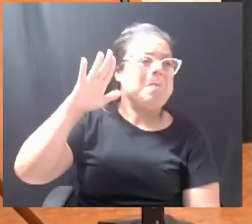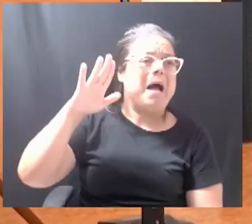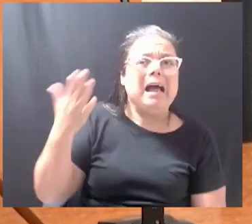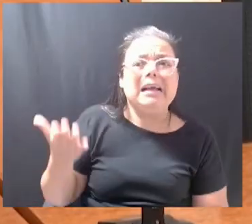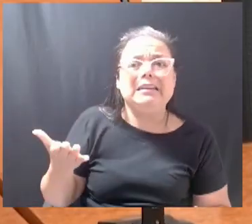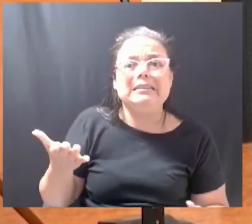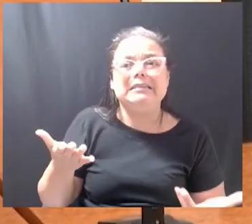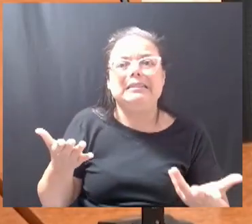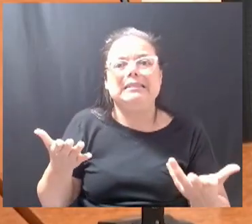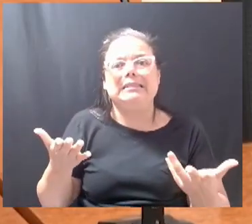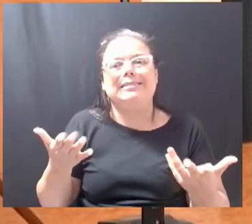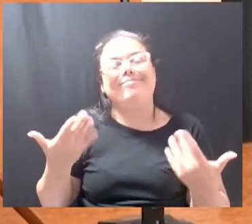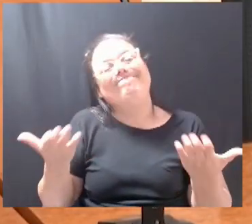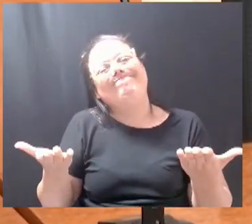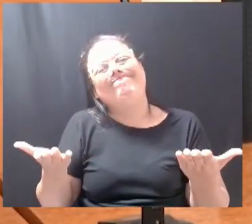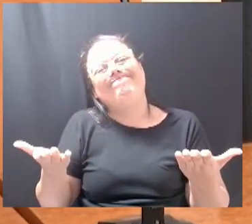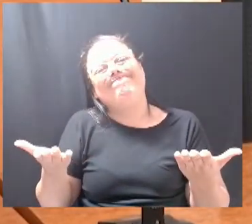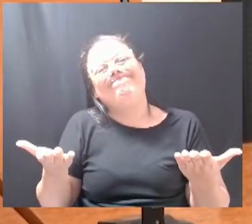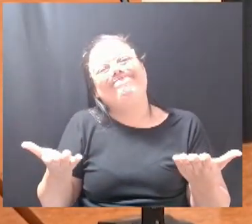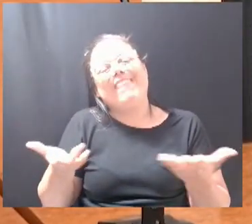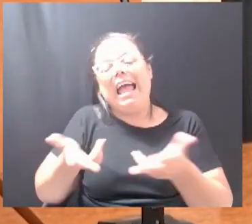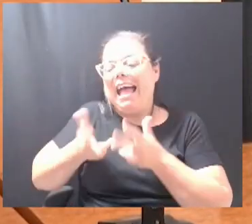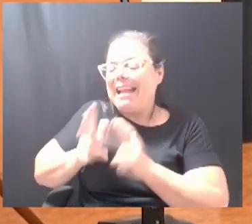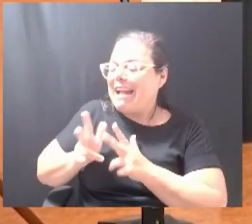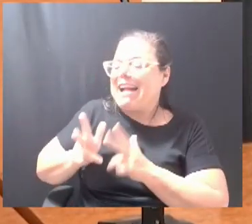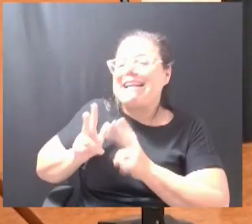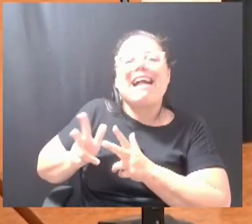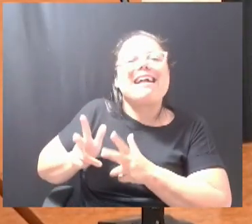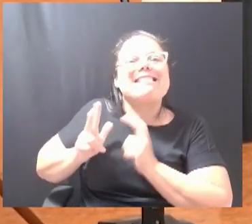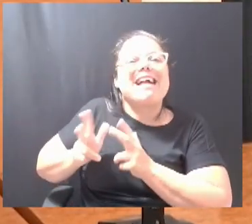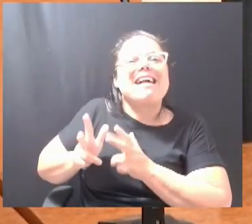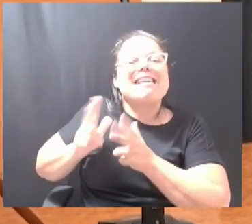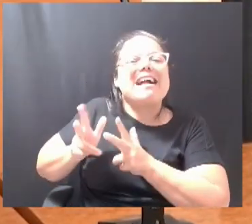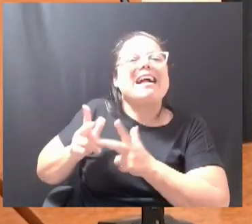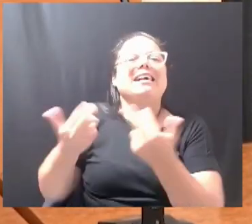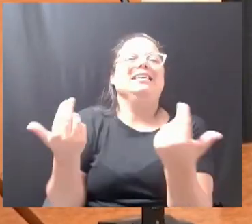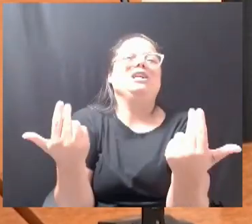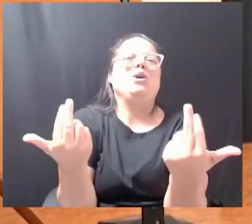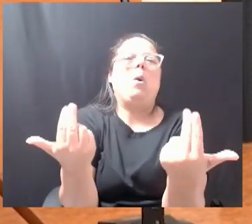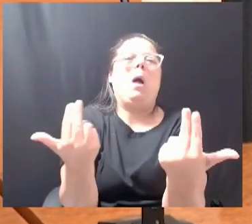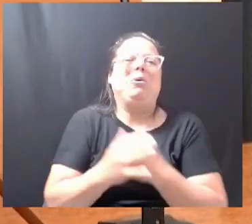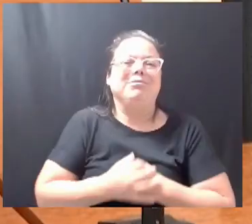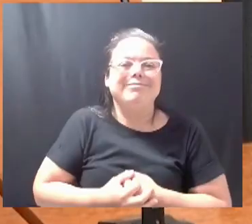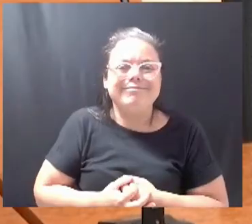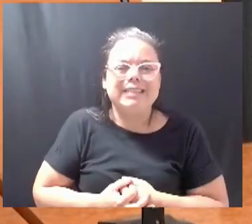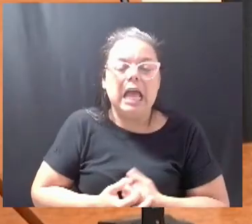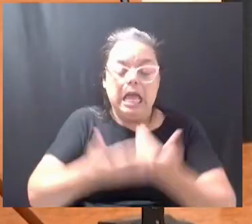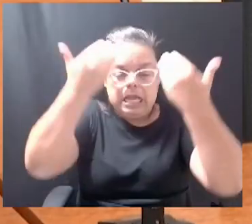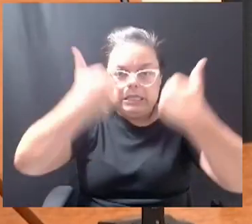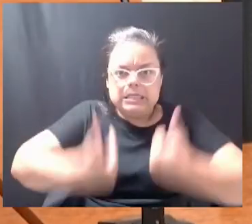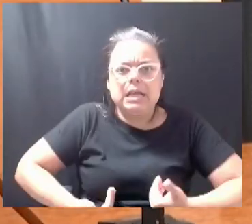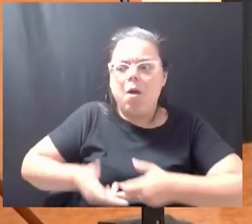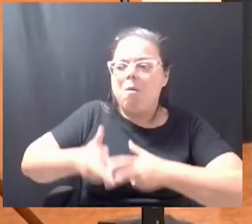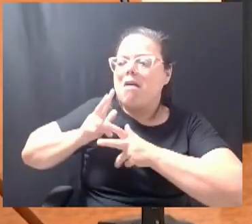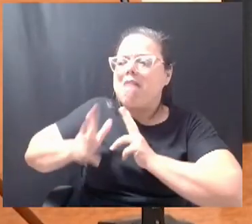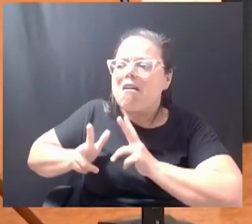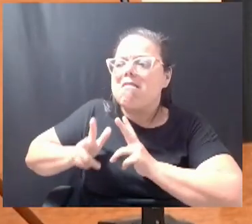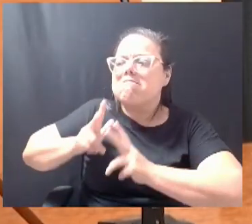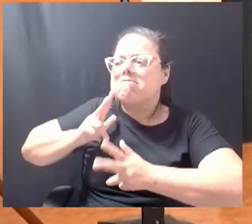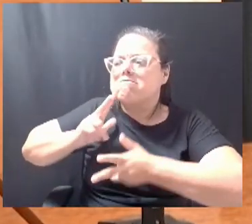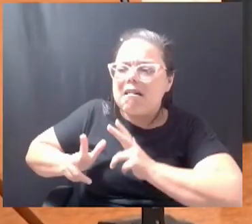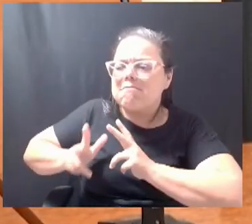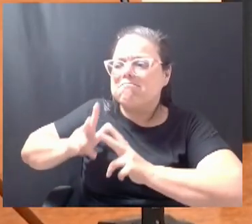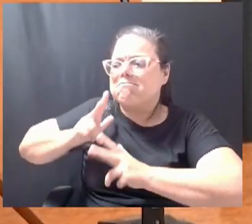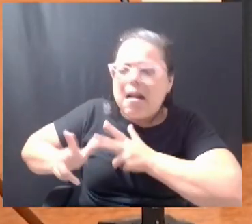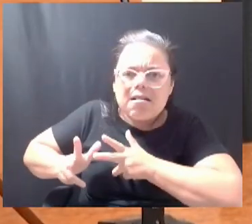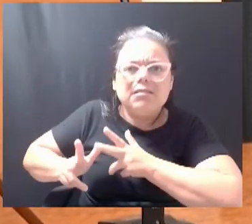mesmo pacote aí. Então, se eu sou uma pessoa que gagueja, eu posso gaguejar muito mais se eu tenho uma noite